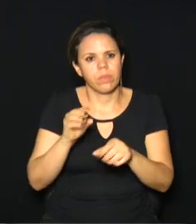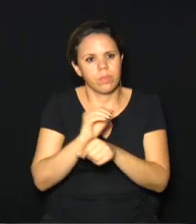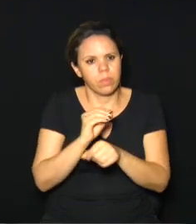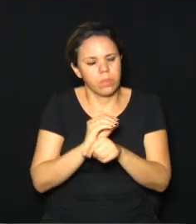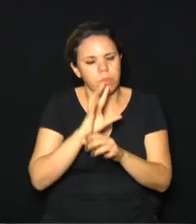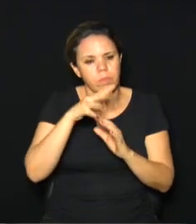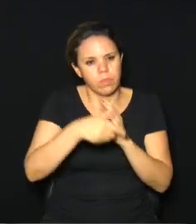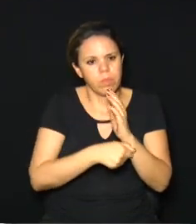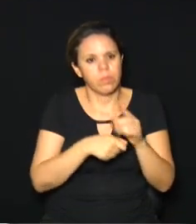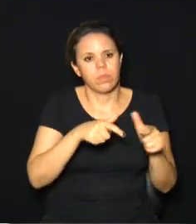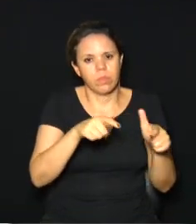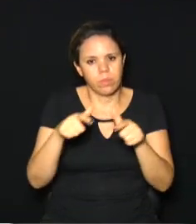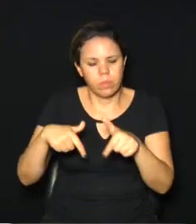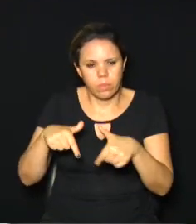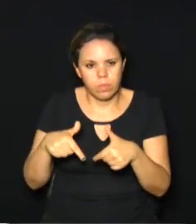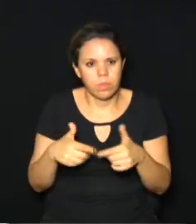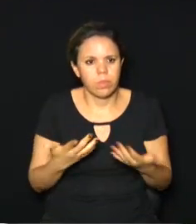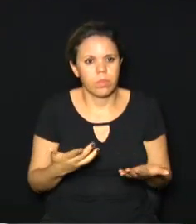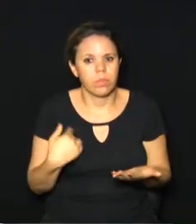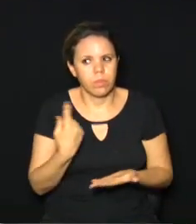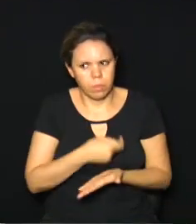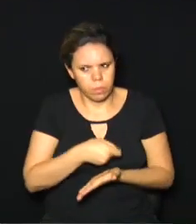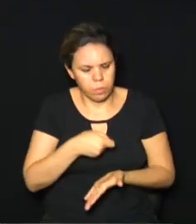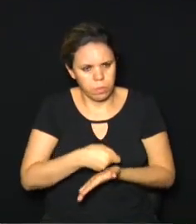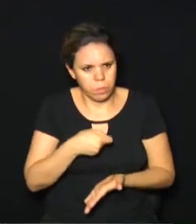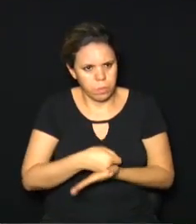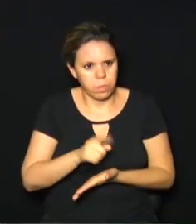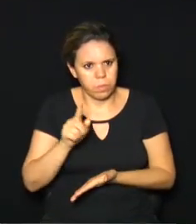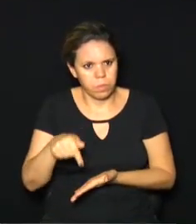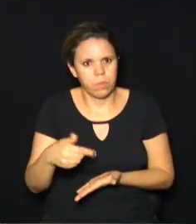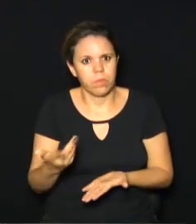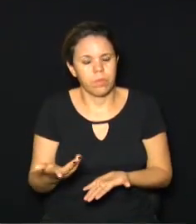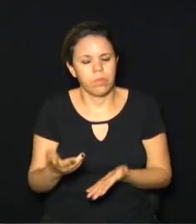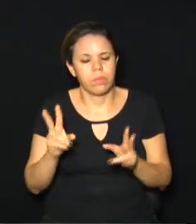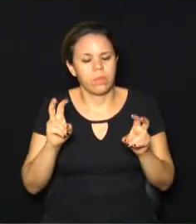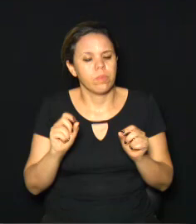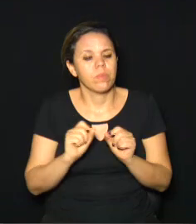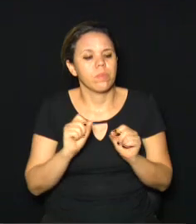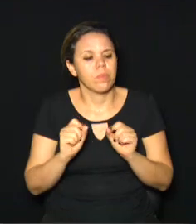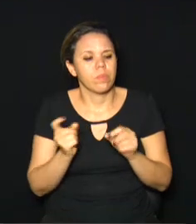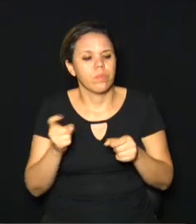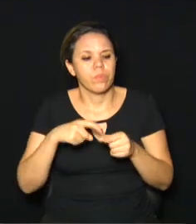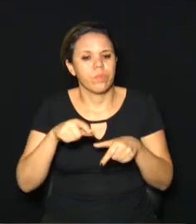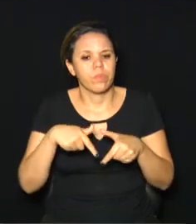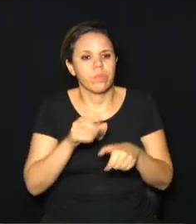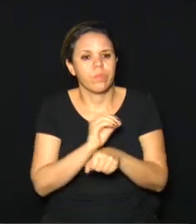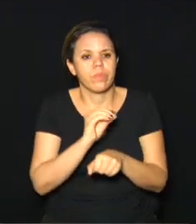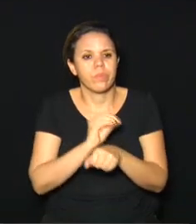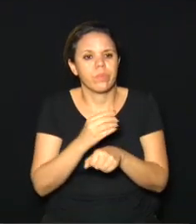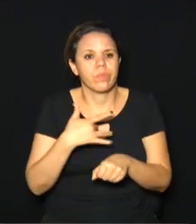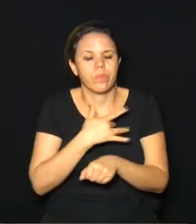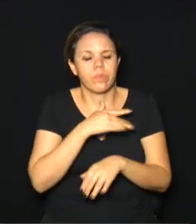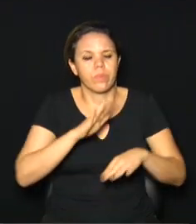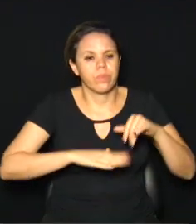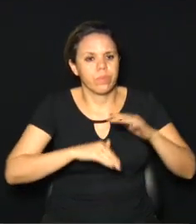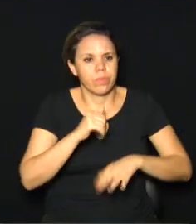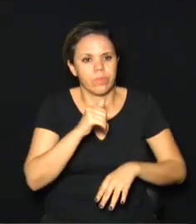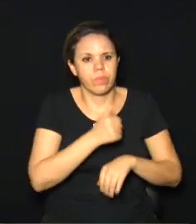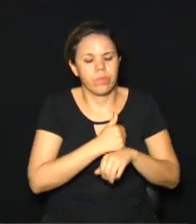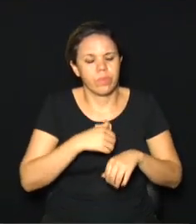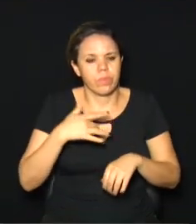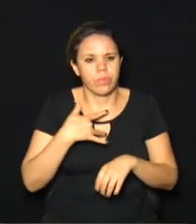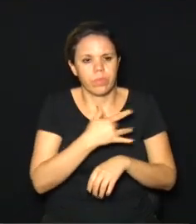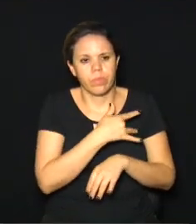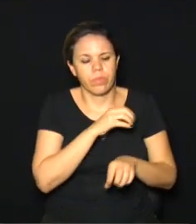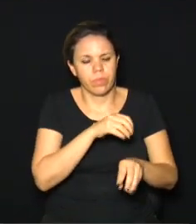meio ambiente do trabalho. Então, nós vamos ser rigorosos nisso, né, com relação, principalmente para preservar a saúde dos profissionais